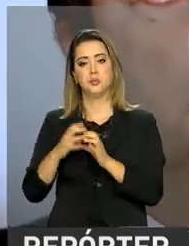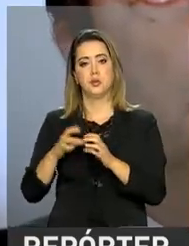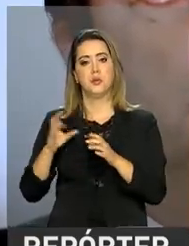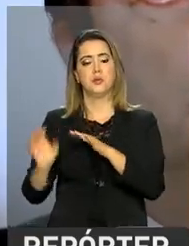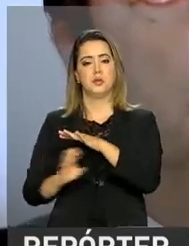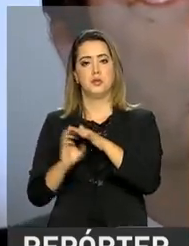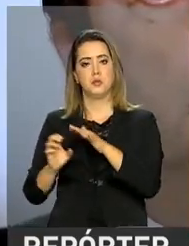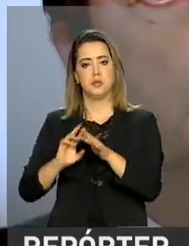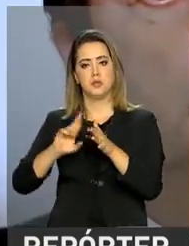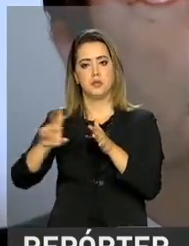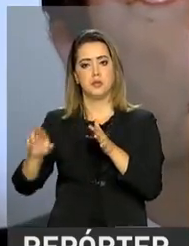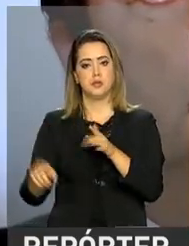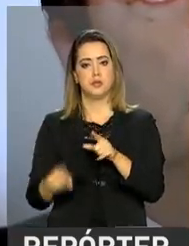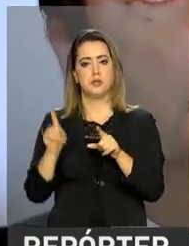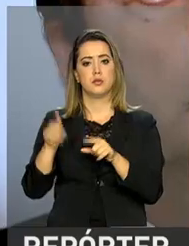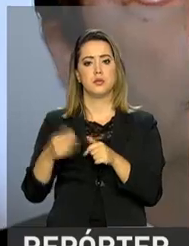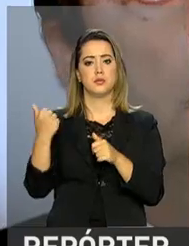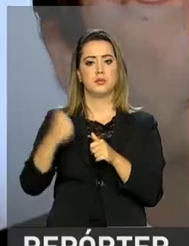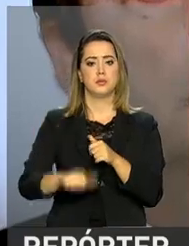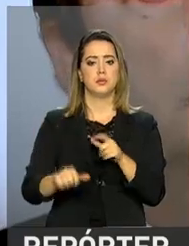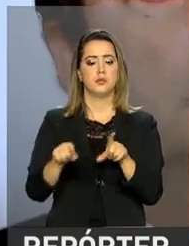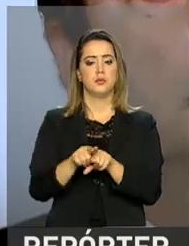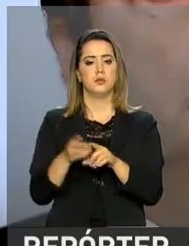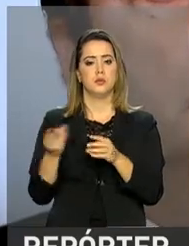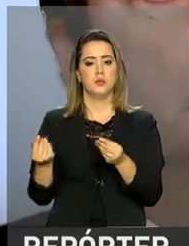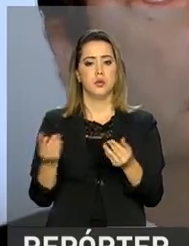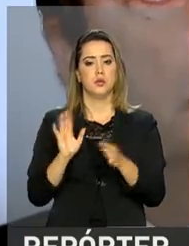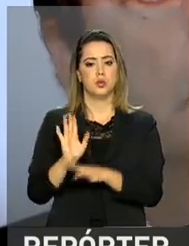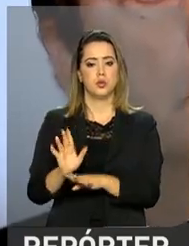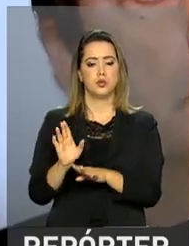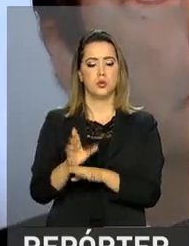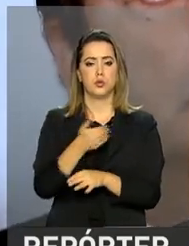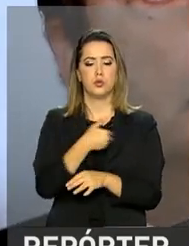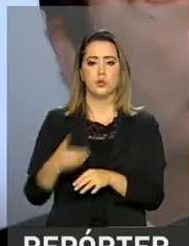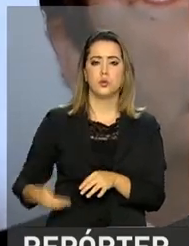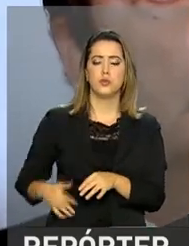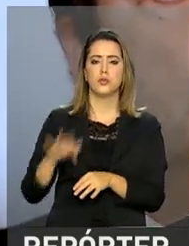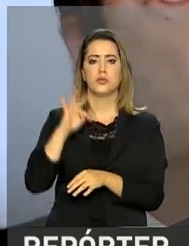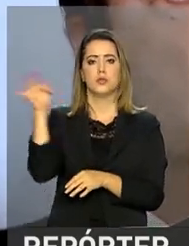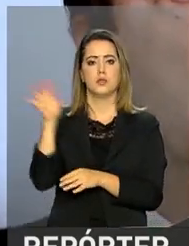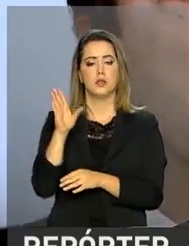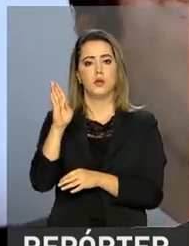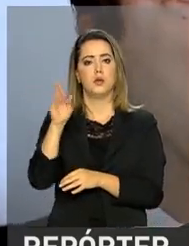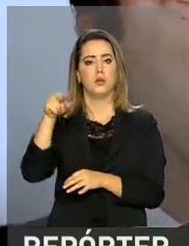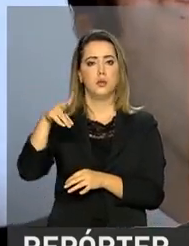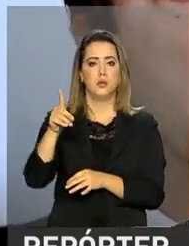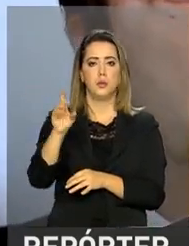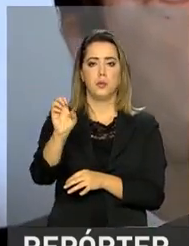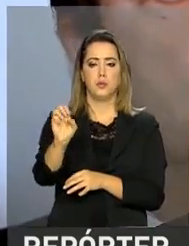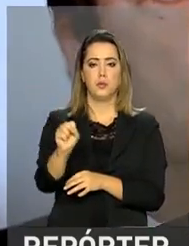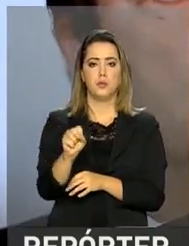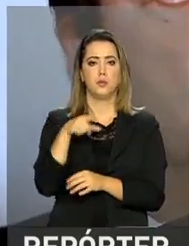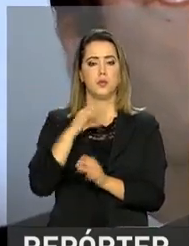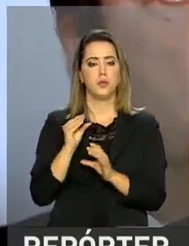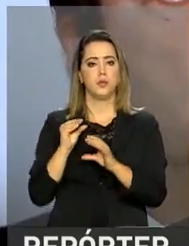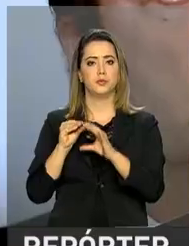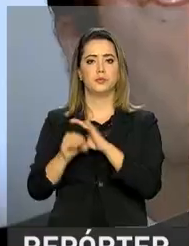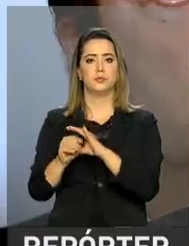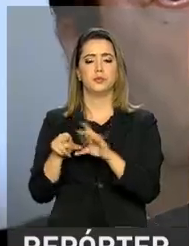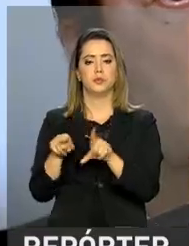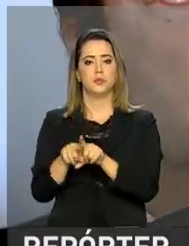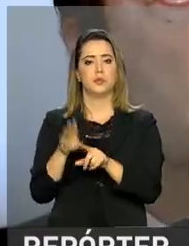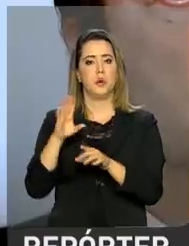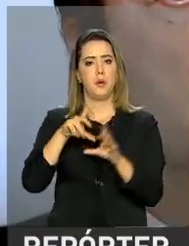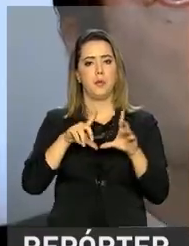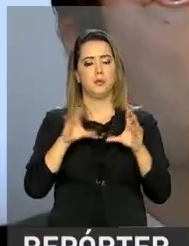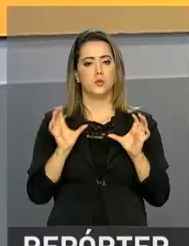que é muito prejudicado por esse subsídio implícito que o exigisse existe no bnds e que é concentrado em empresas que têm faturamento acima